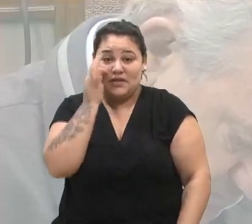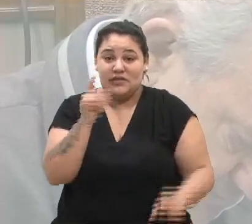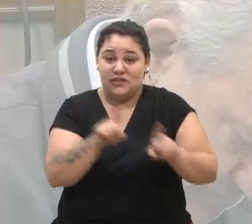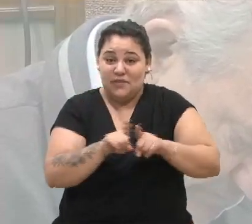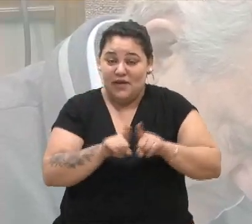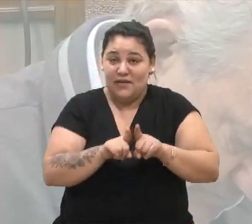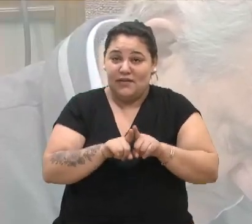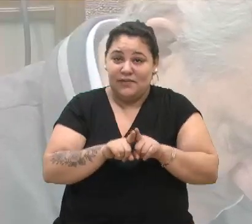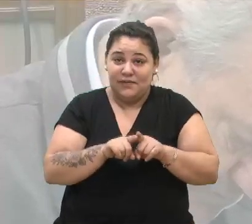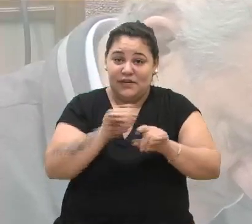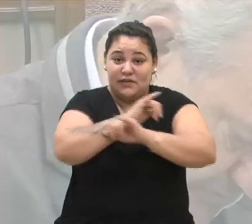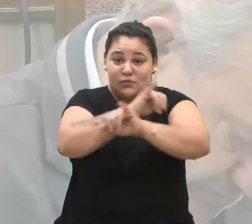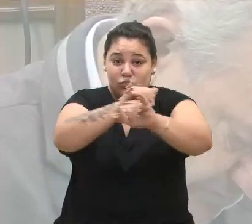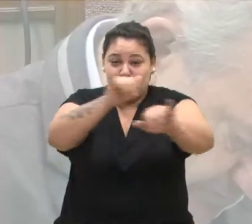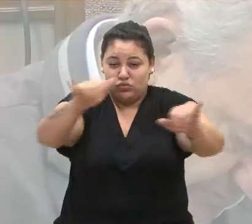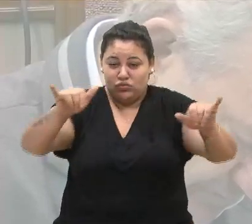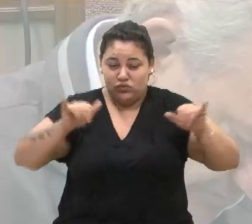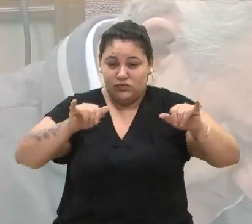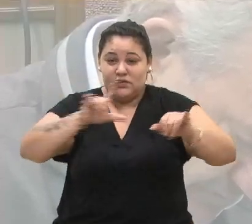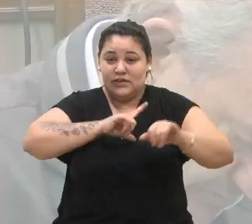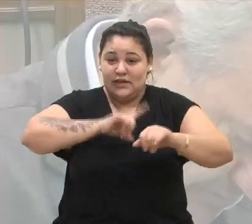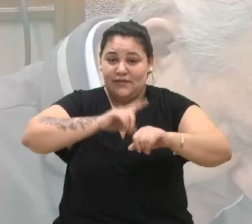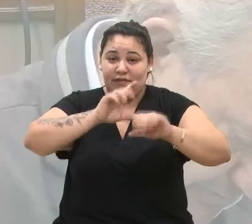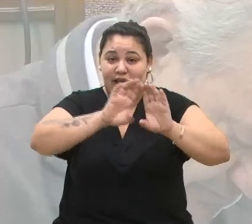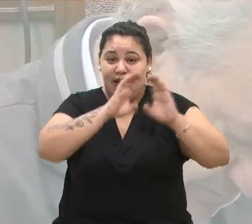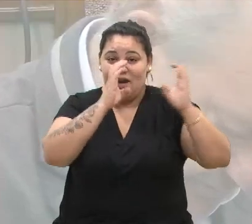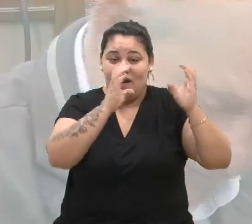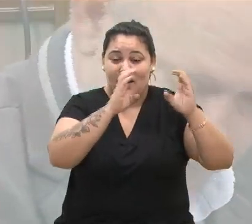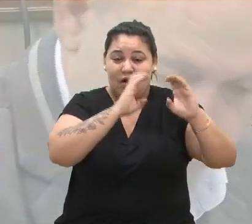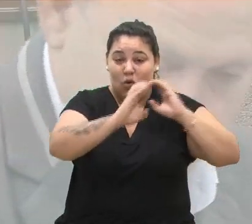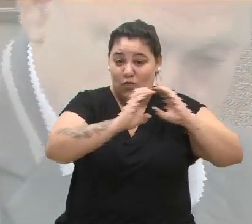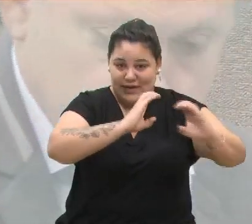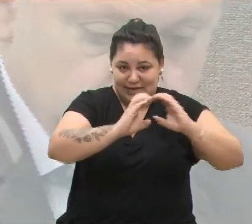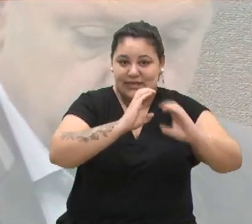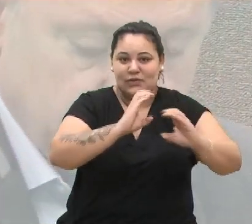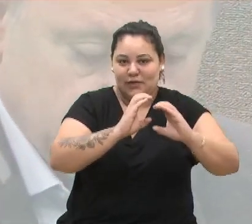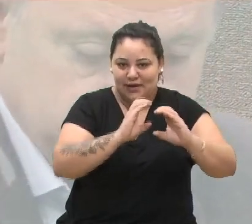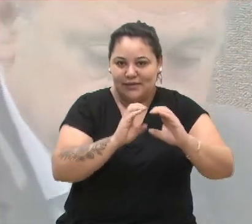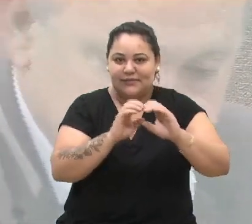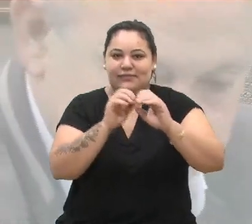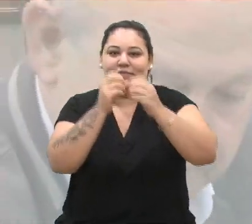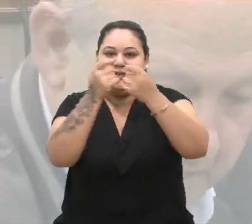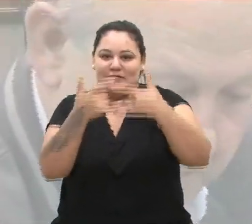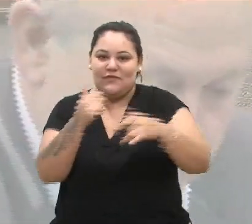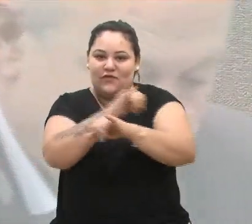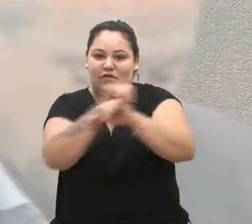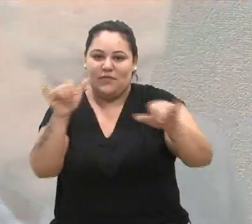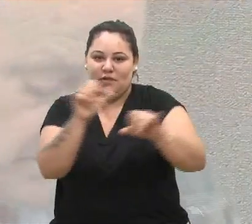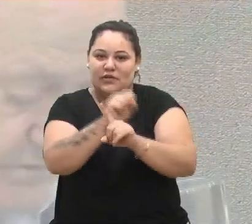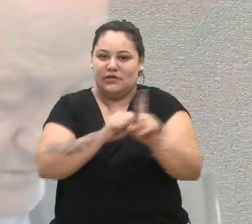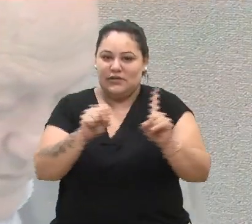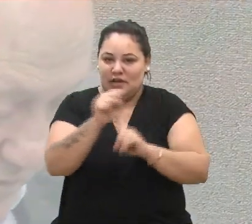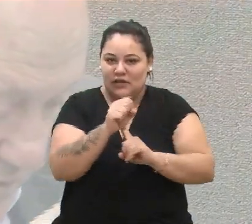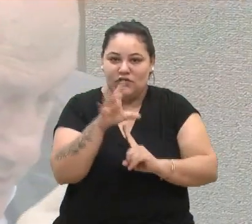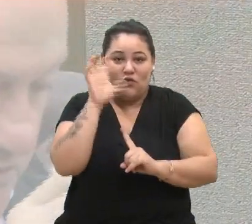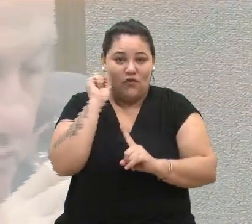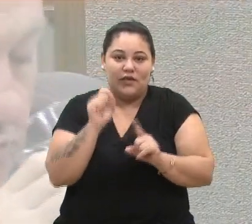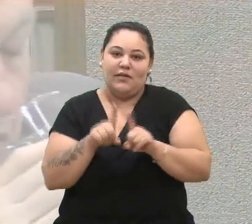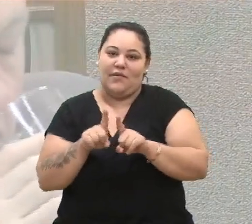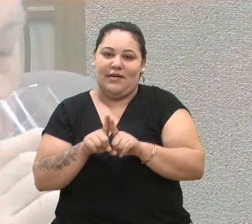a boa repercussão que deu na imprensa também, para reverberar para a sociedade, que a sociedade, né, se aproprie também deste